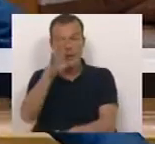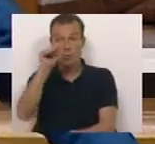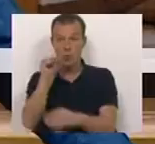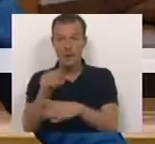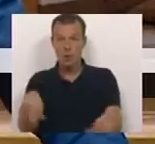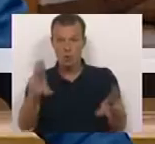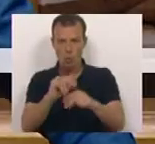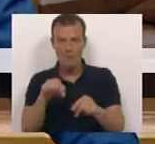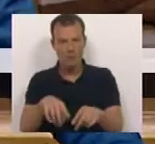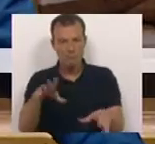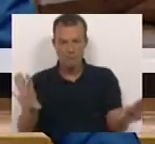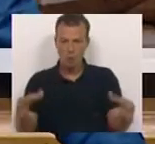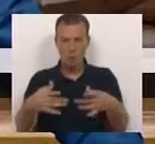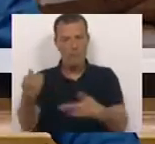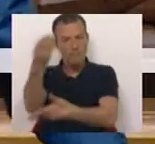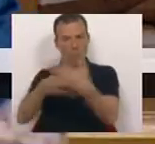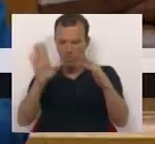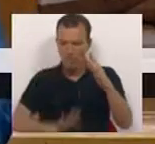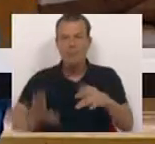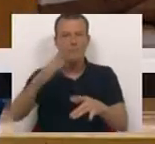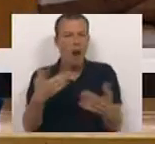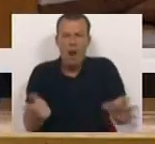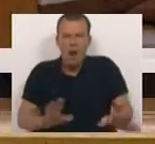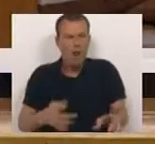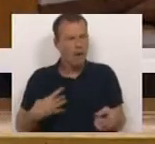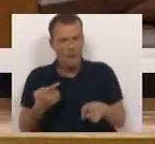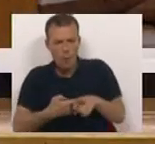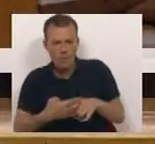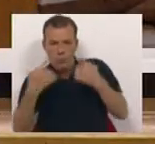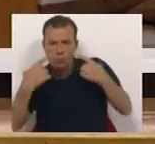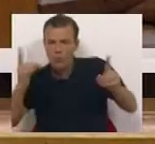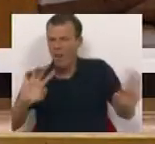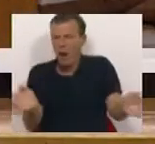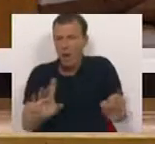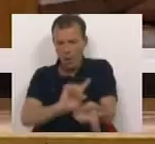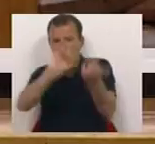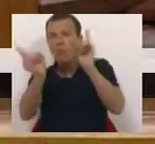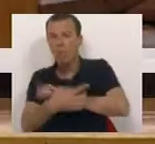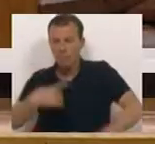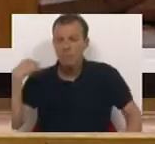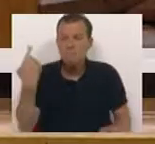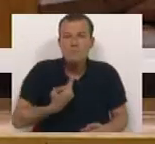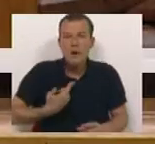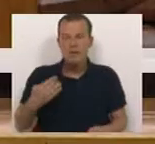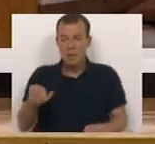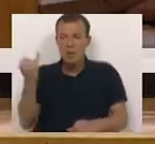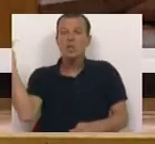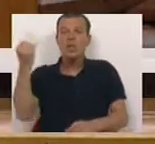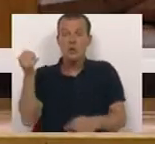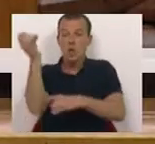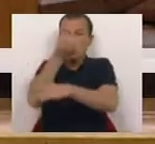banco na esfera pública não foi motivada pelo interesse público, mas sim por imposições das instituições